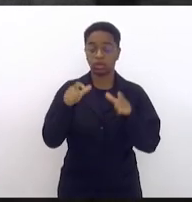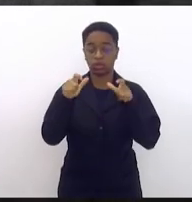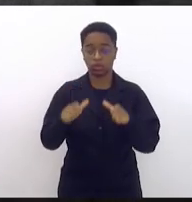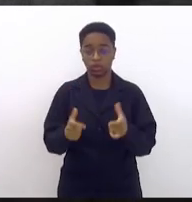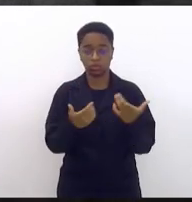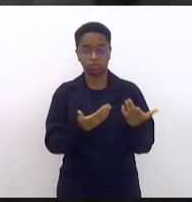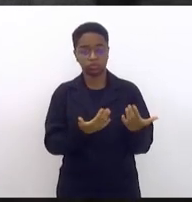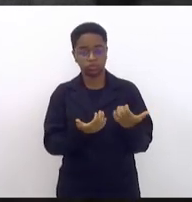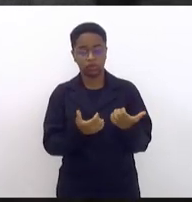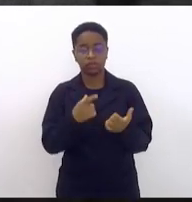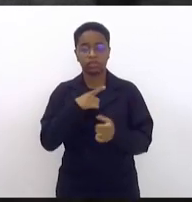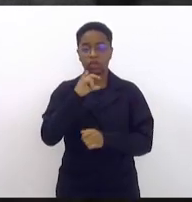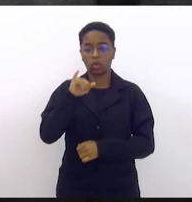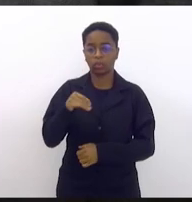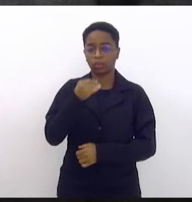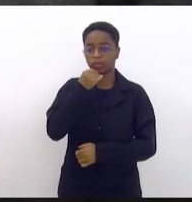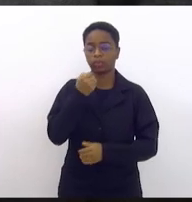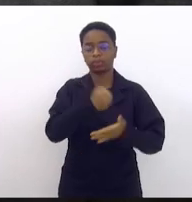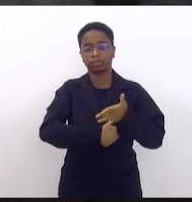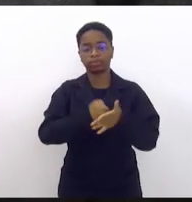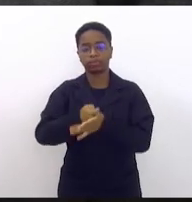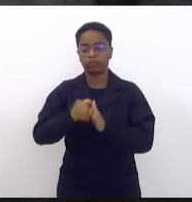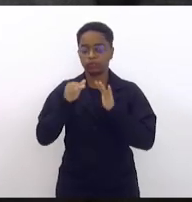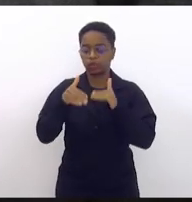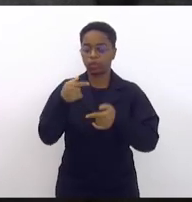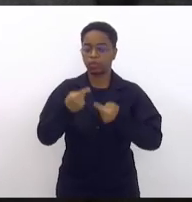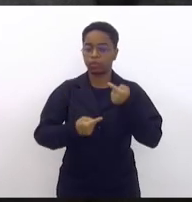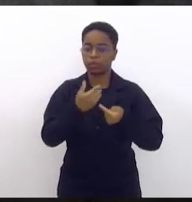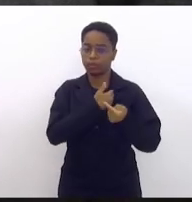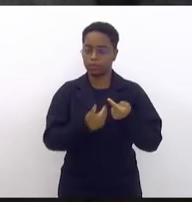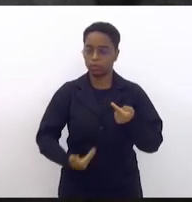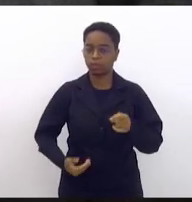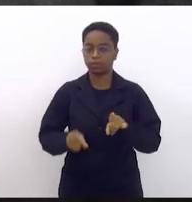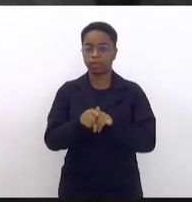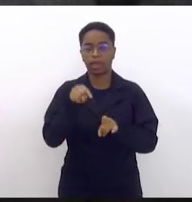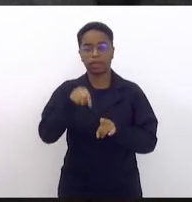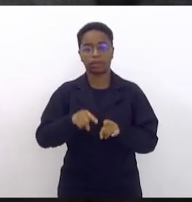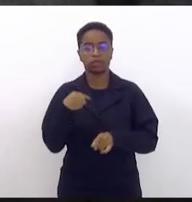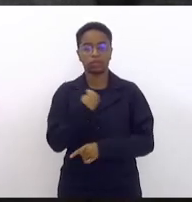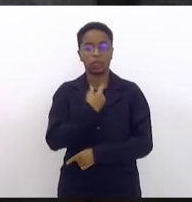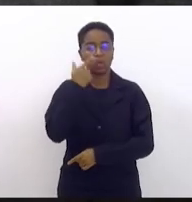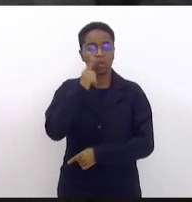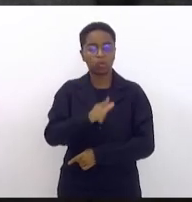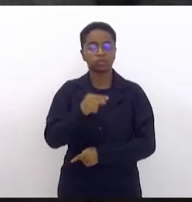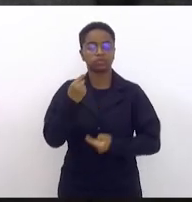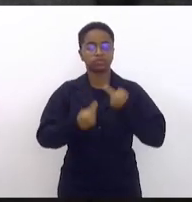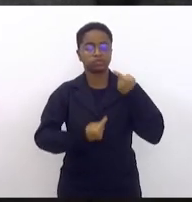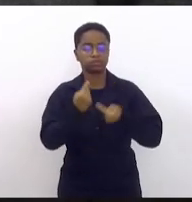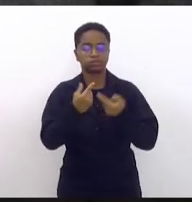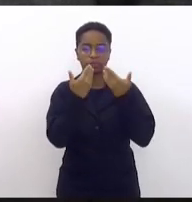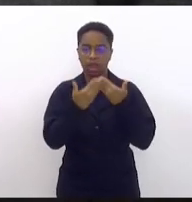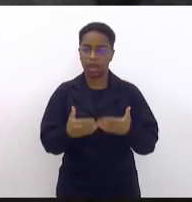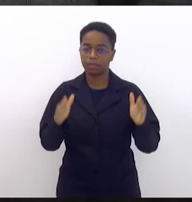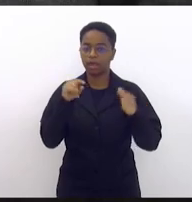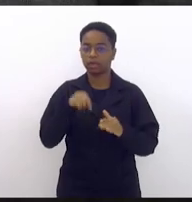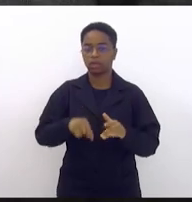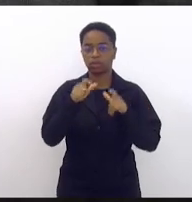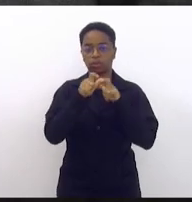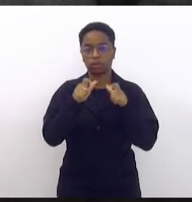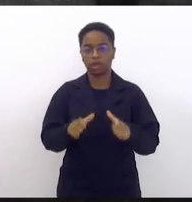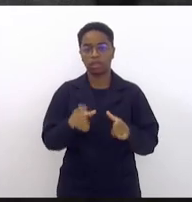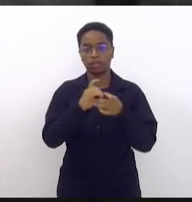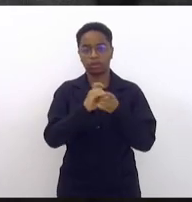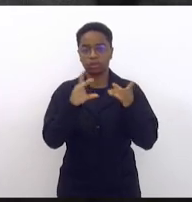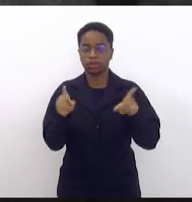tem de brigar por políticas públicas aqui a gente vai poder debater abertamente nesse espaço democrático e é